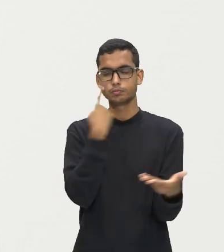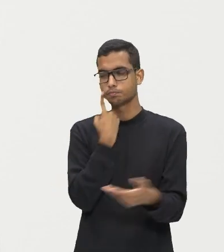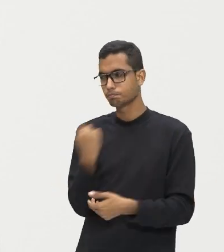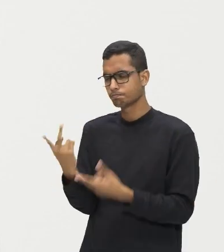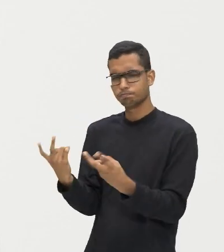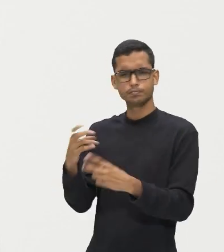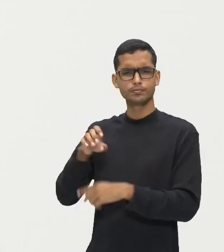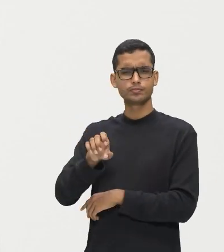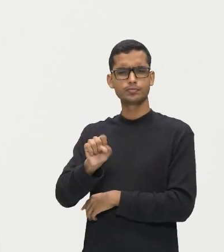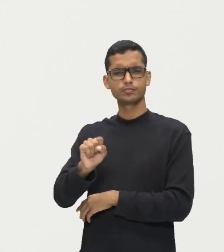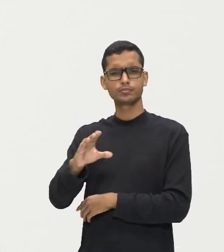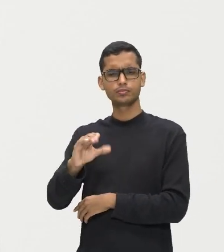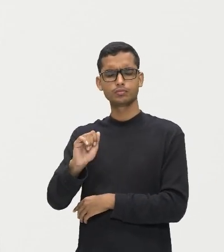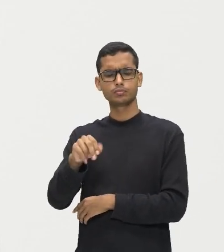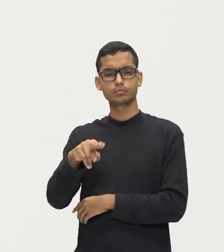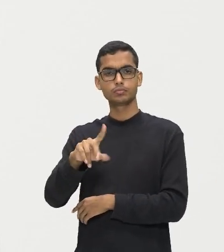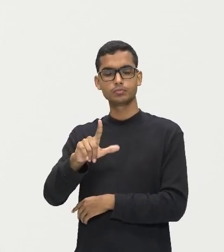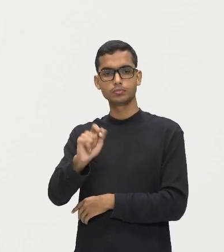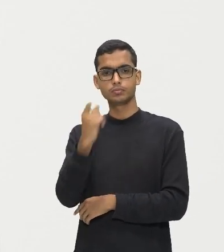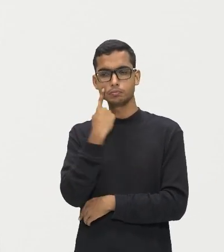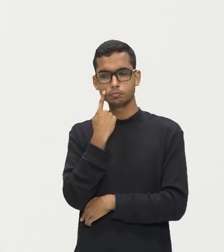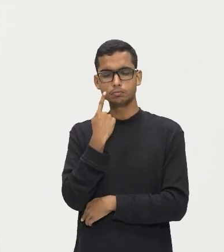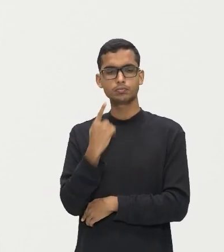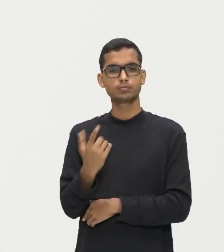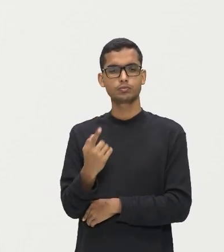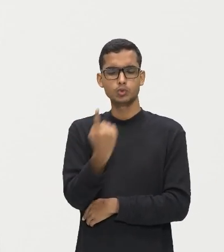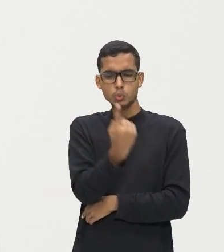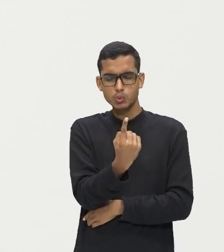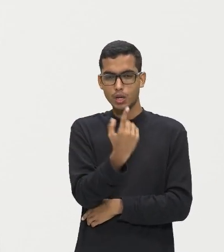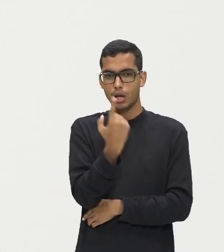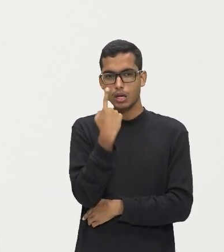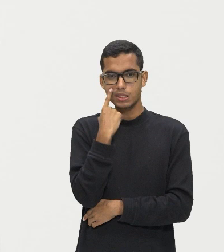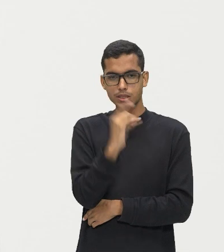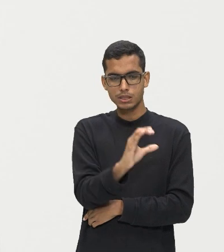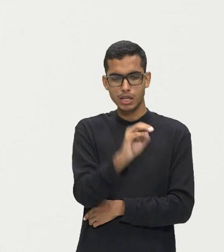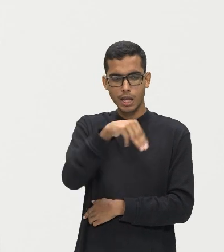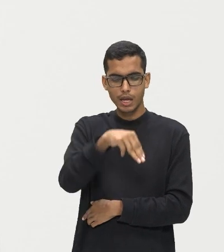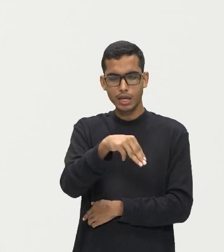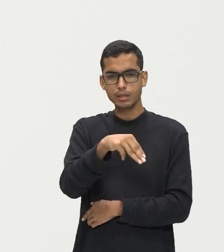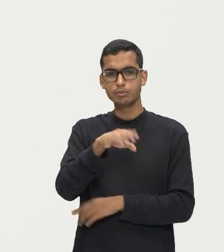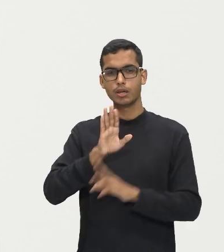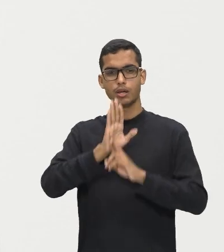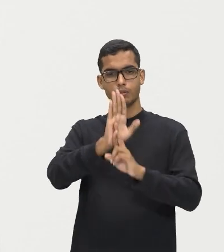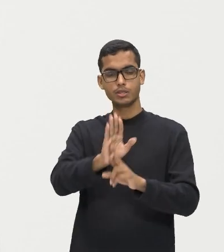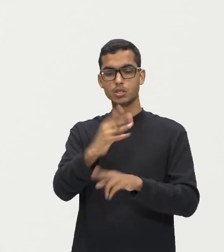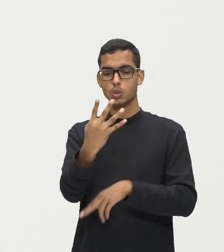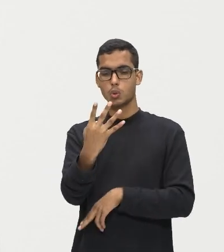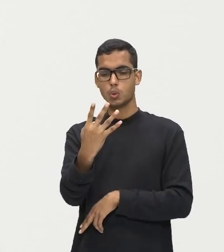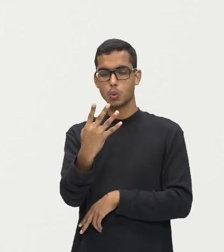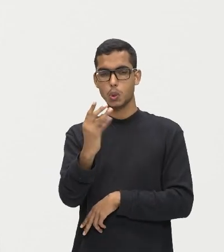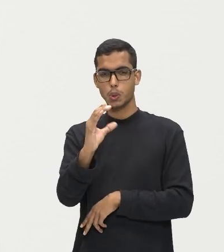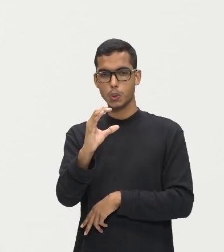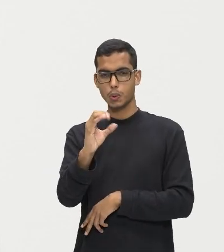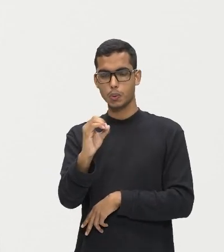cada centímetro desse mapa vai corresponder a 400 quilômetros de